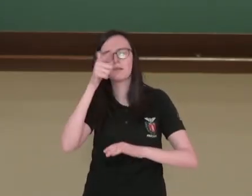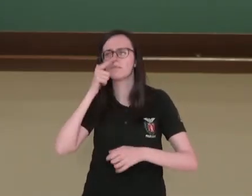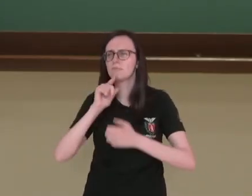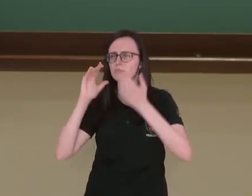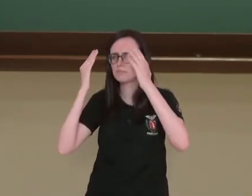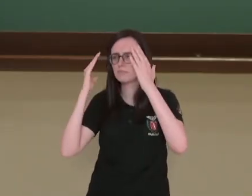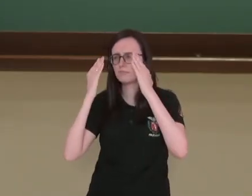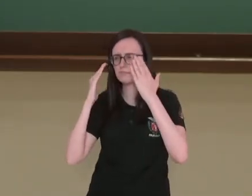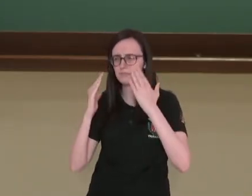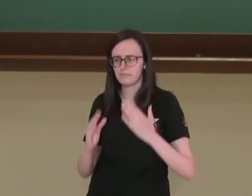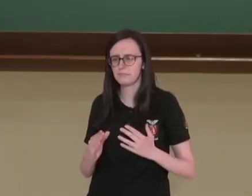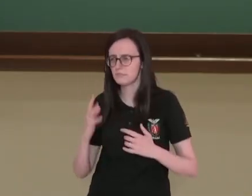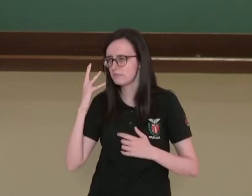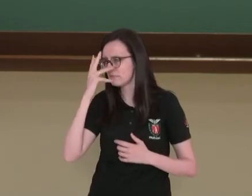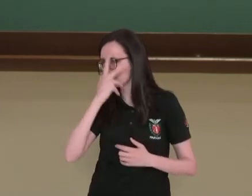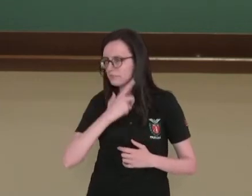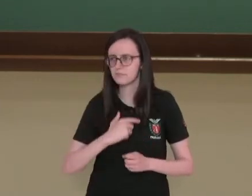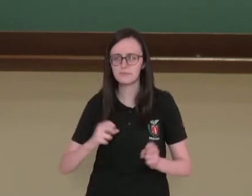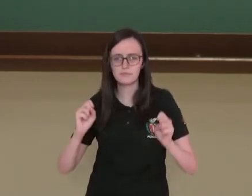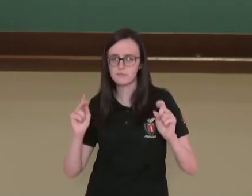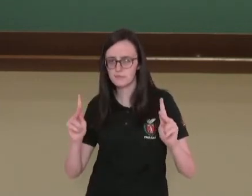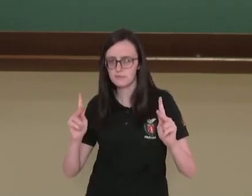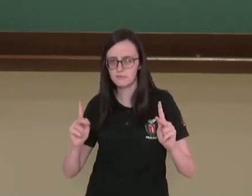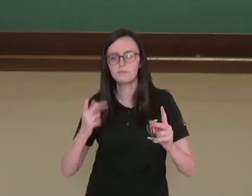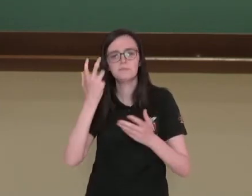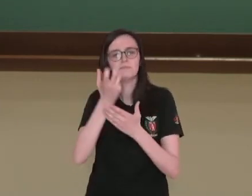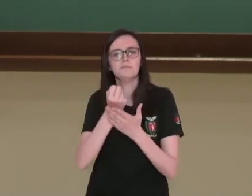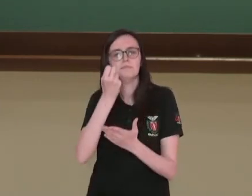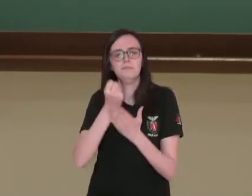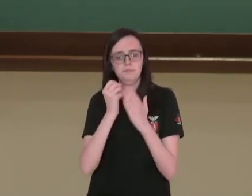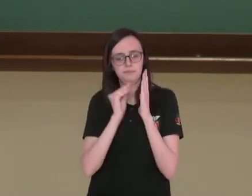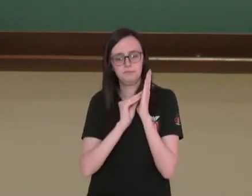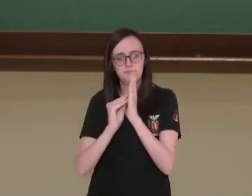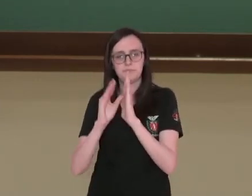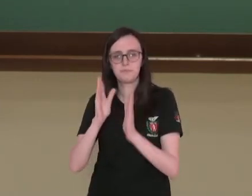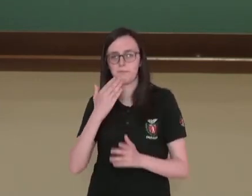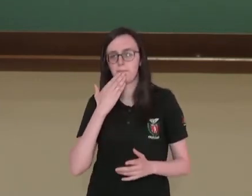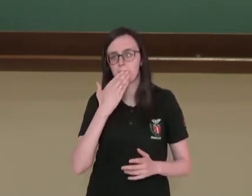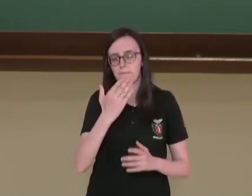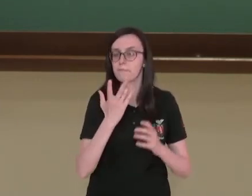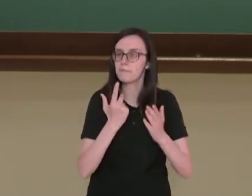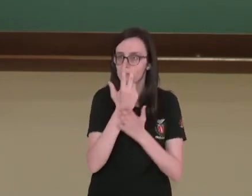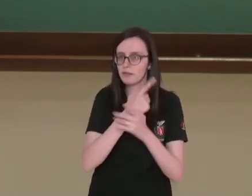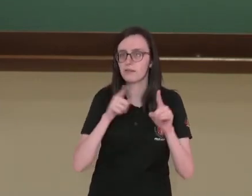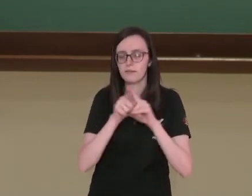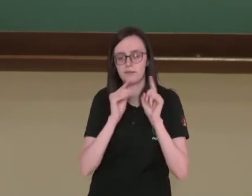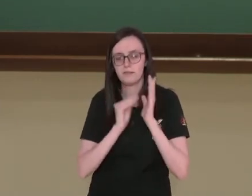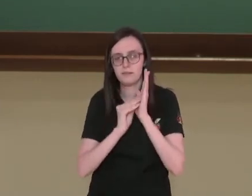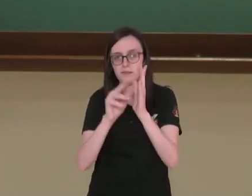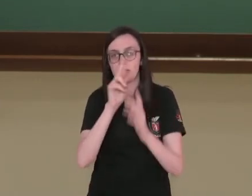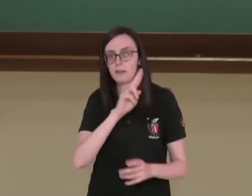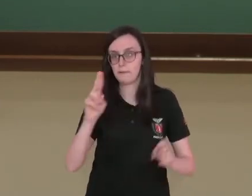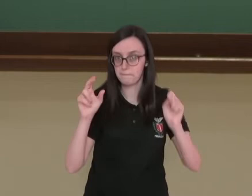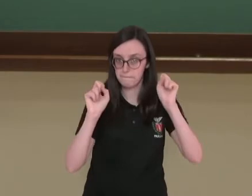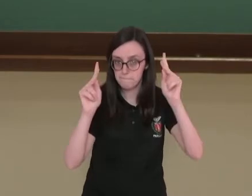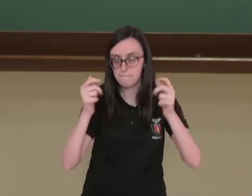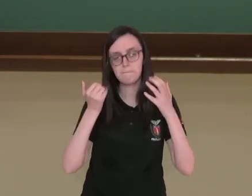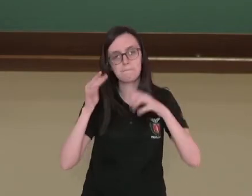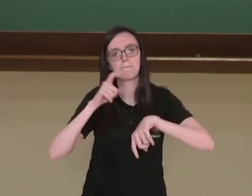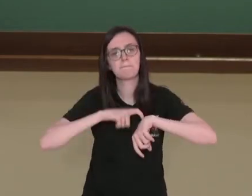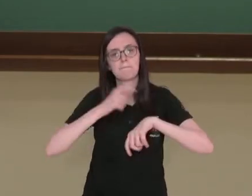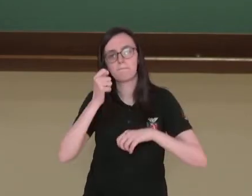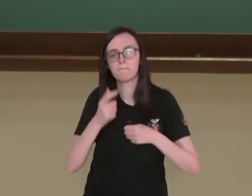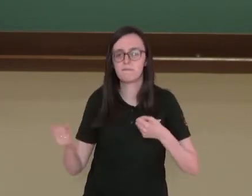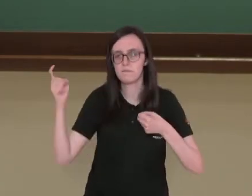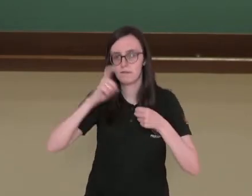analisar essa linda obra de arte, tá bom? E registrar como foi pedido, desenhando e colocando o nome, tá bom? Então, vou dar um tempinho,